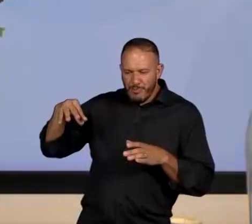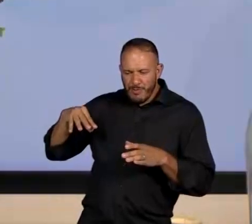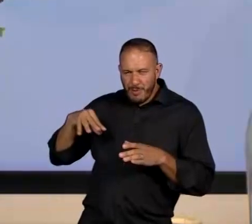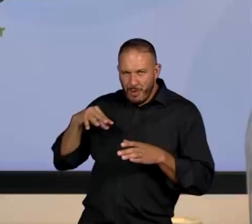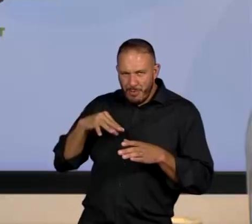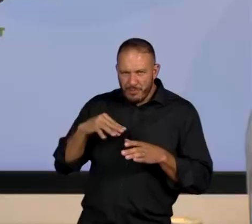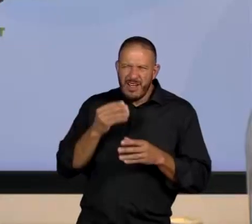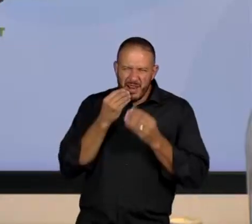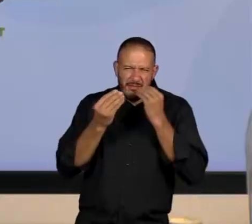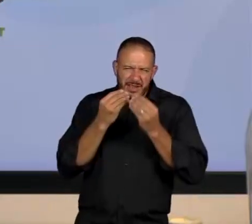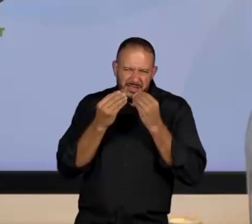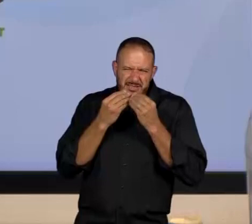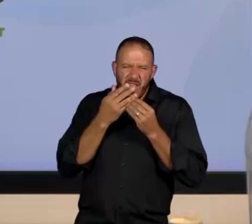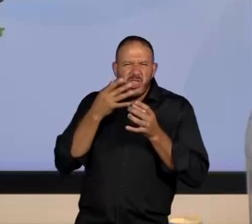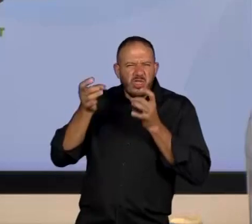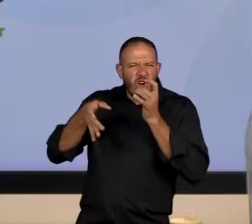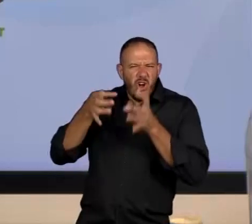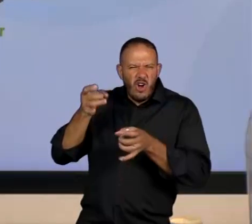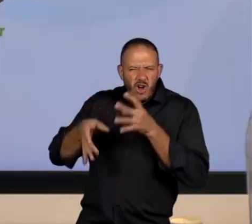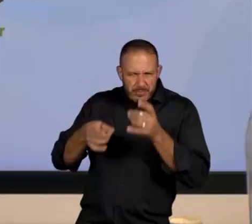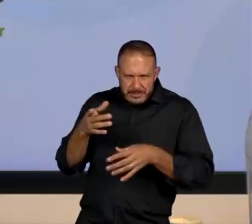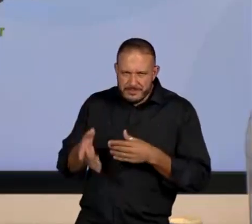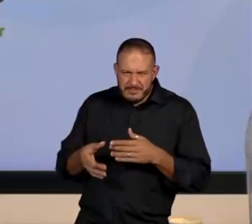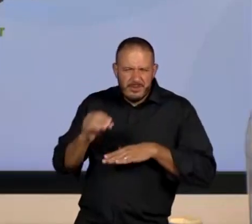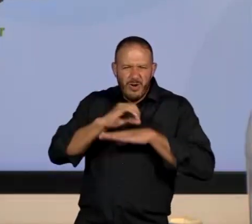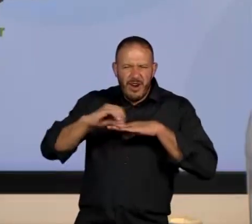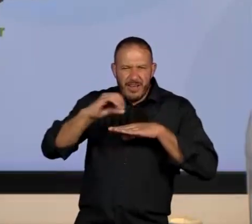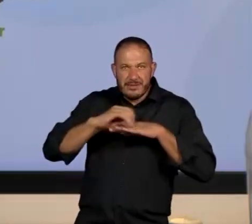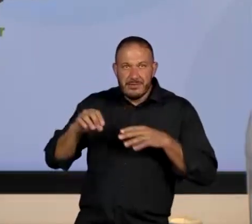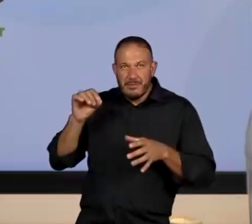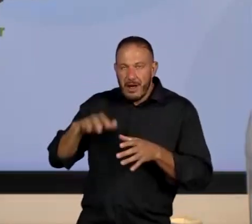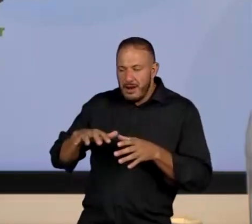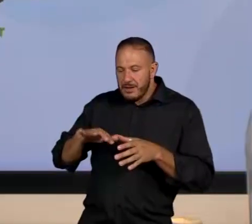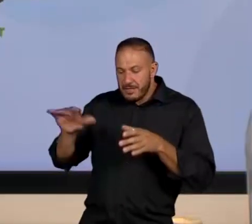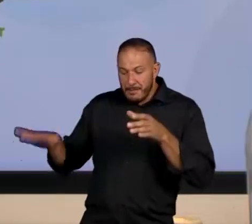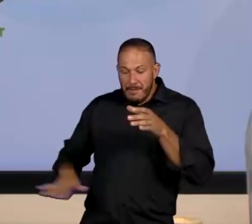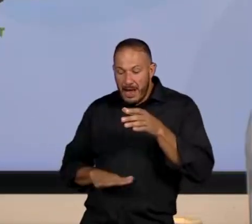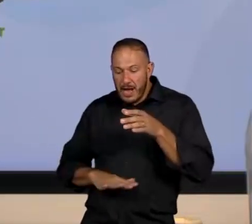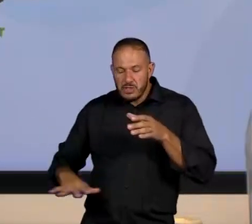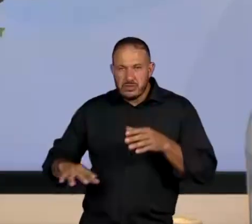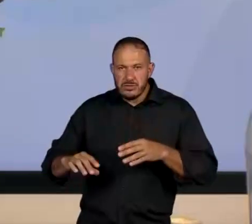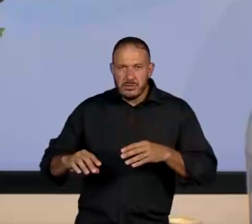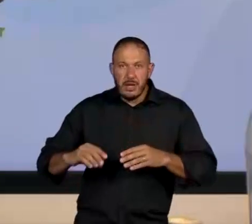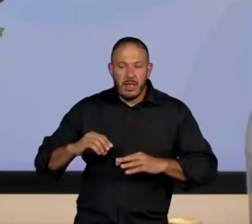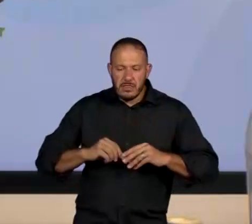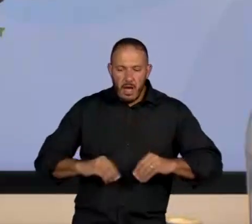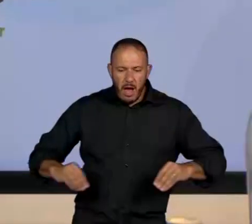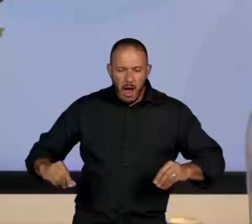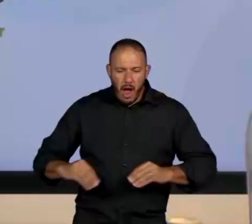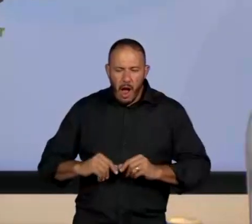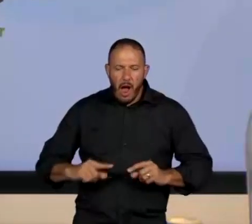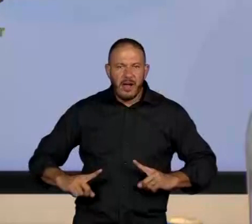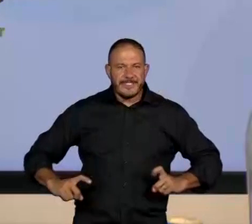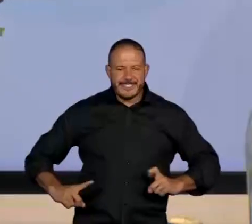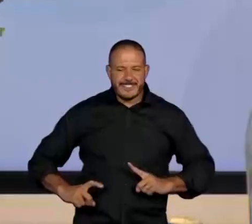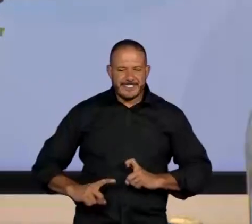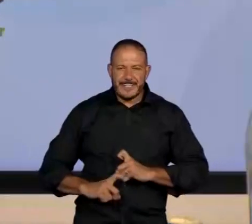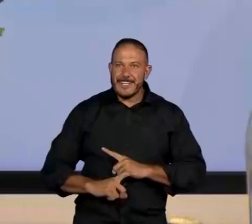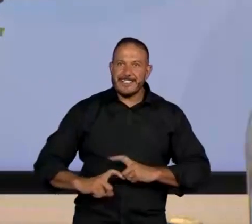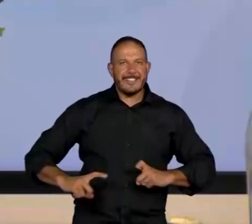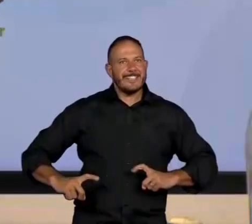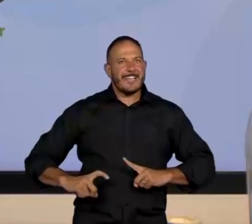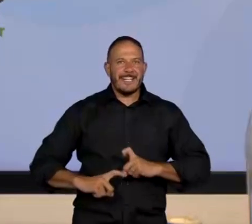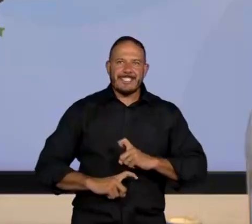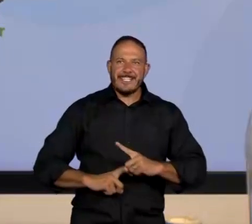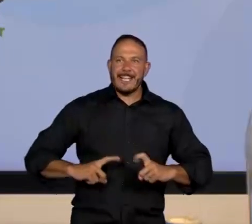restos de alimento, ou seja, os resíduos orgânicos, e aqui eu tenho terra, que tem minhoquinhas.